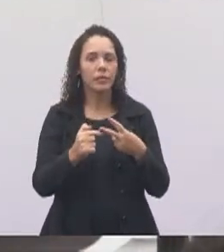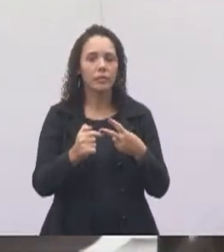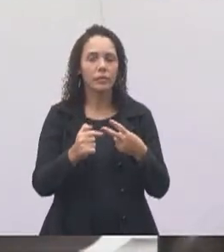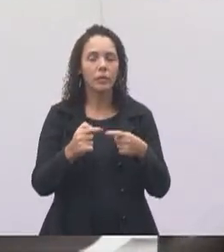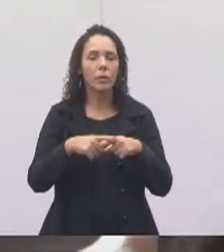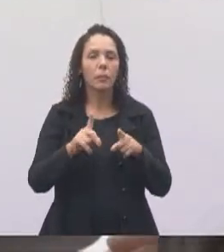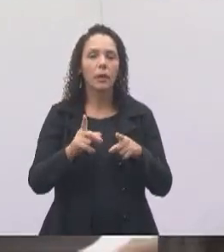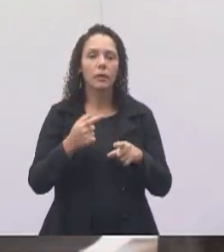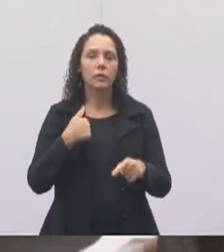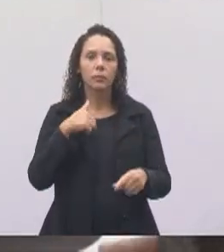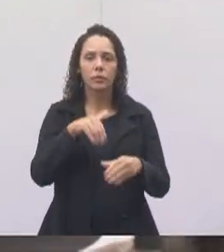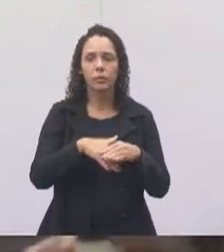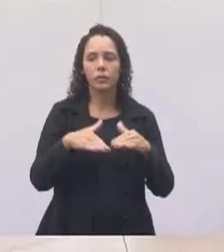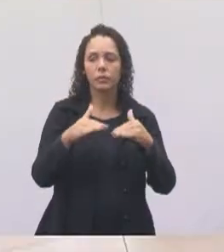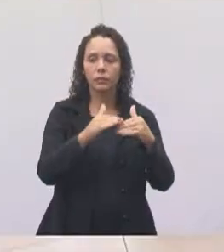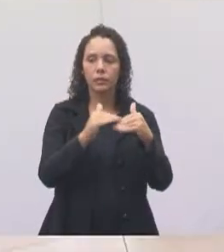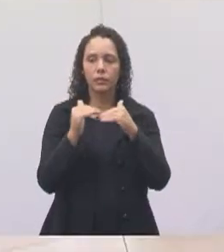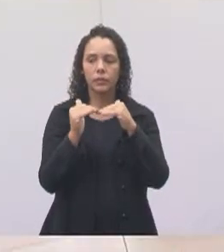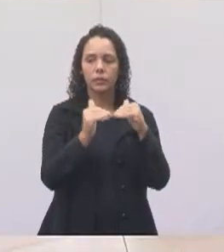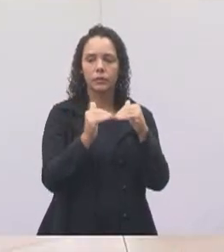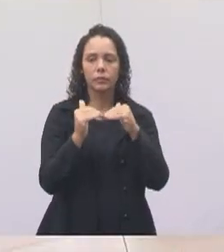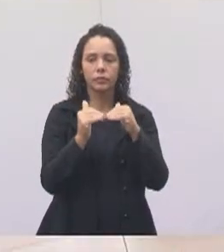é favorável.